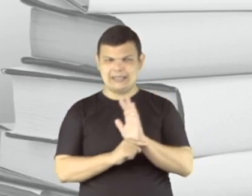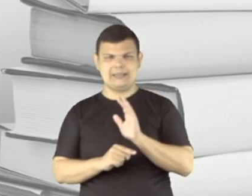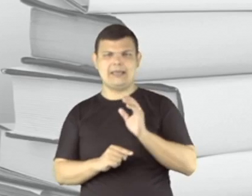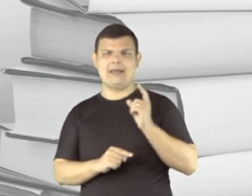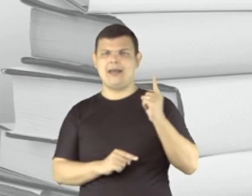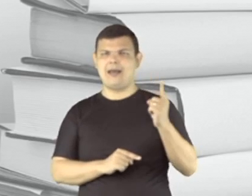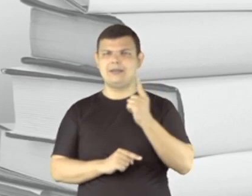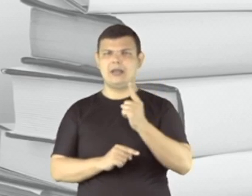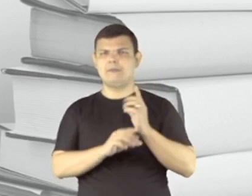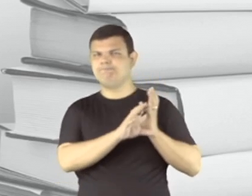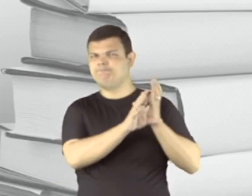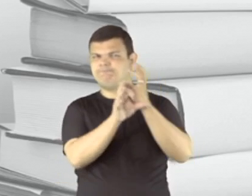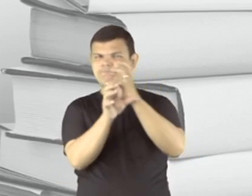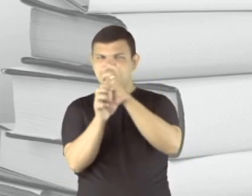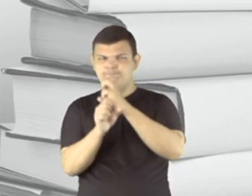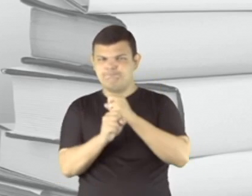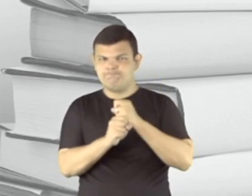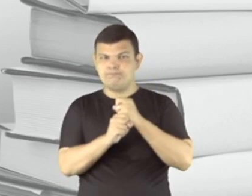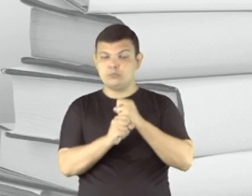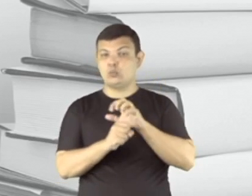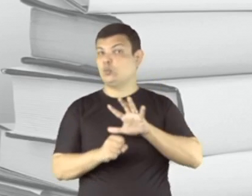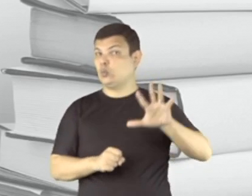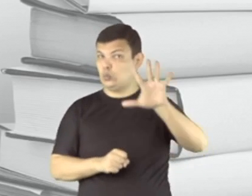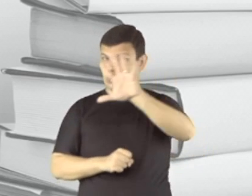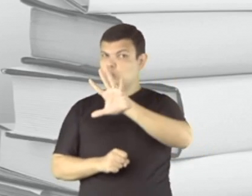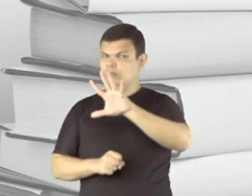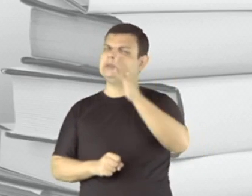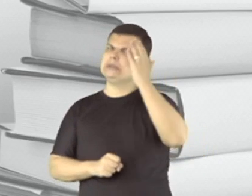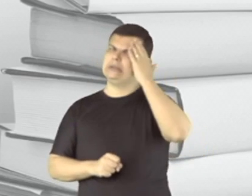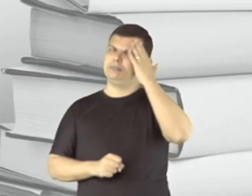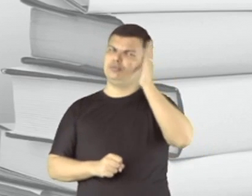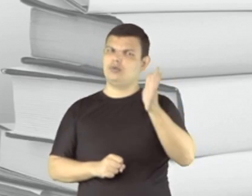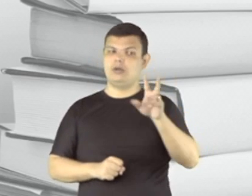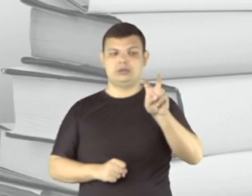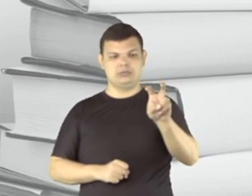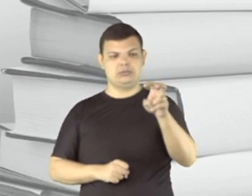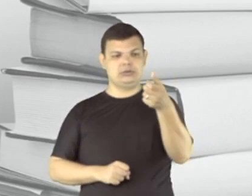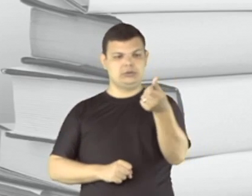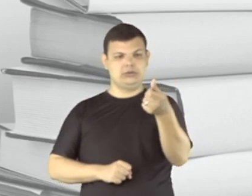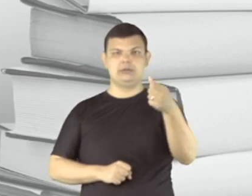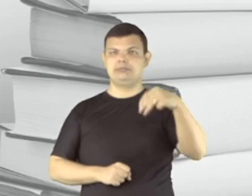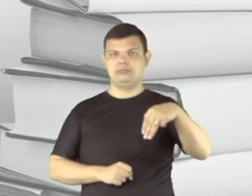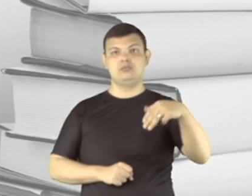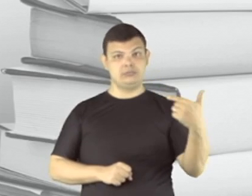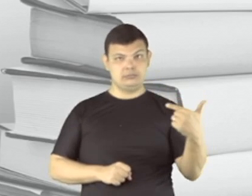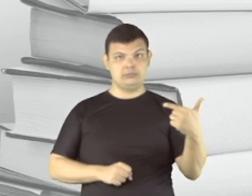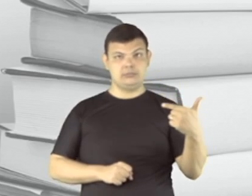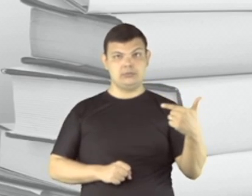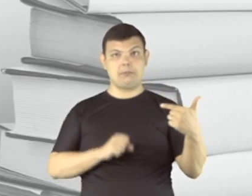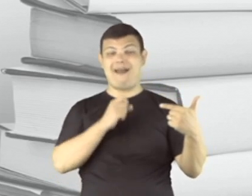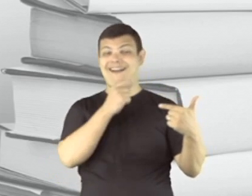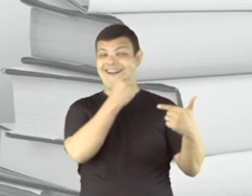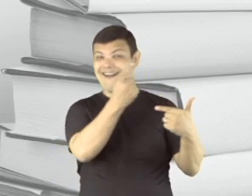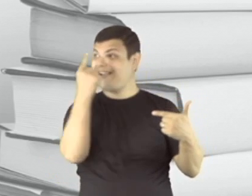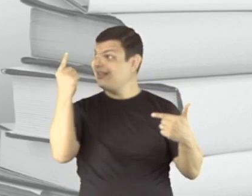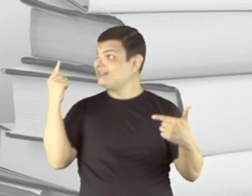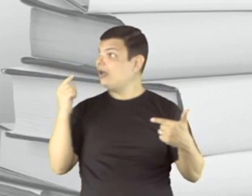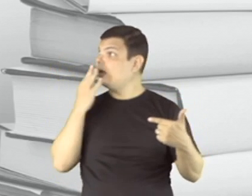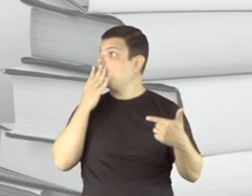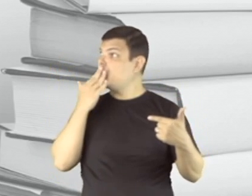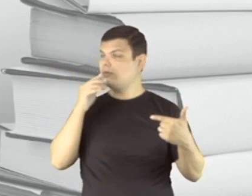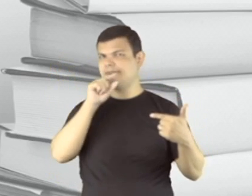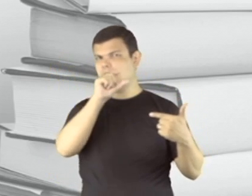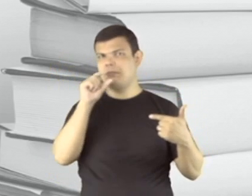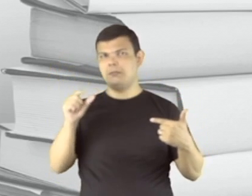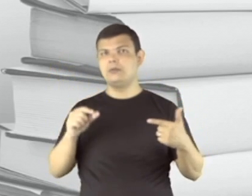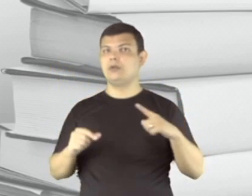a área total desta figura, nós já vimos, dá 56 metros quadrados. Mas cada espaço dessa